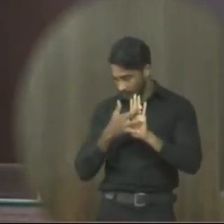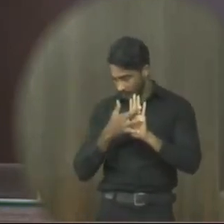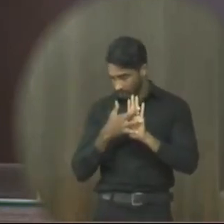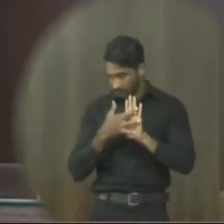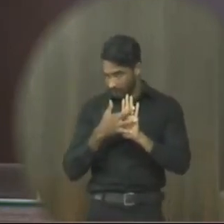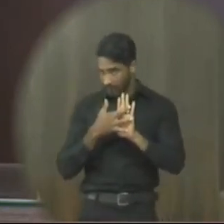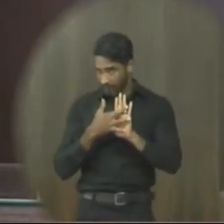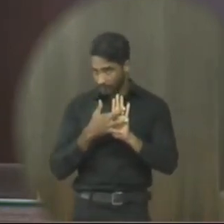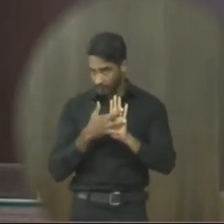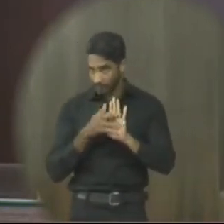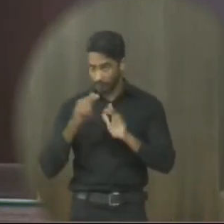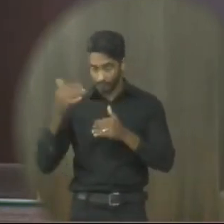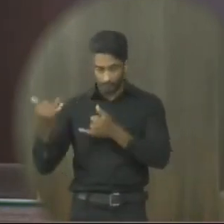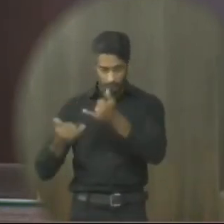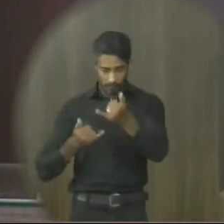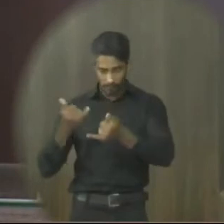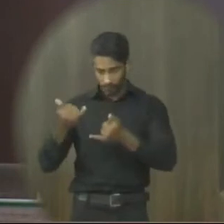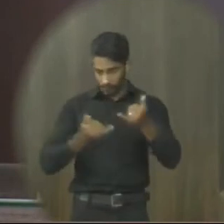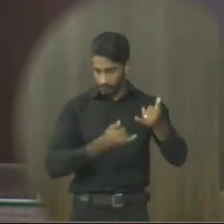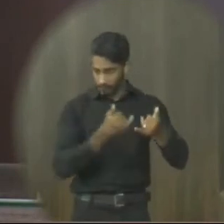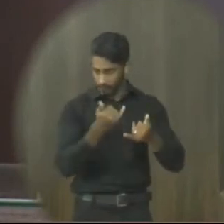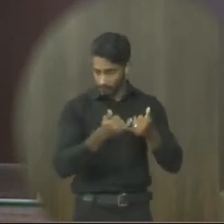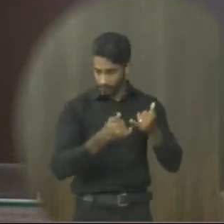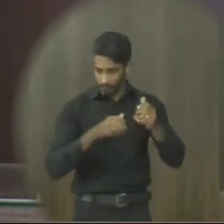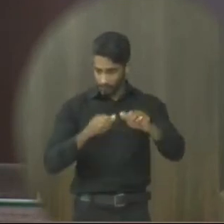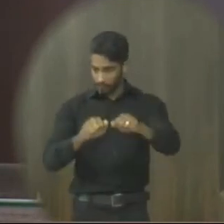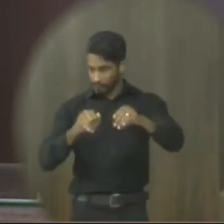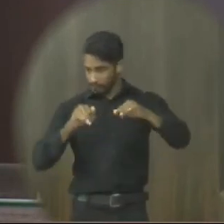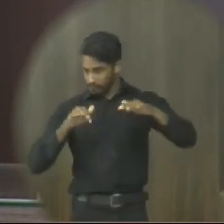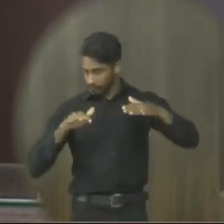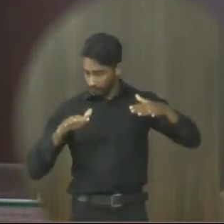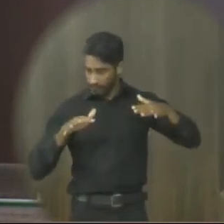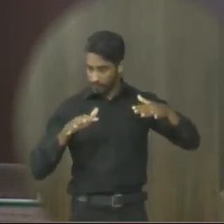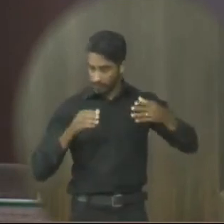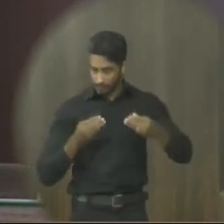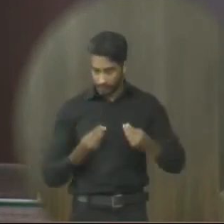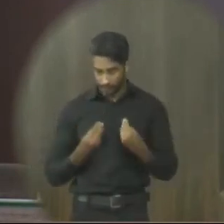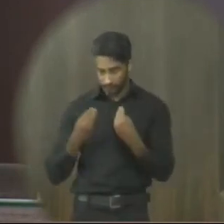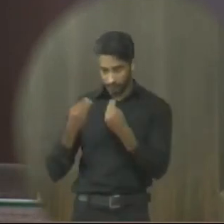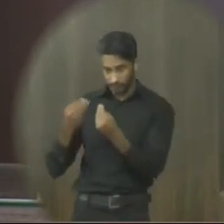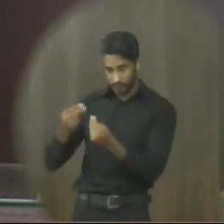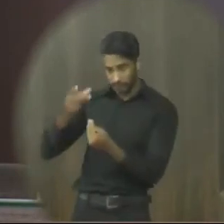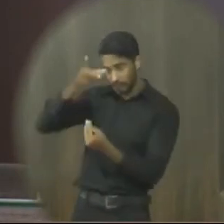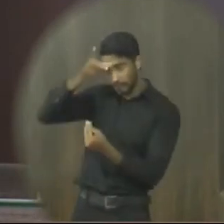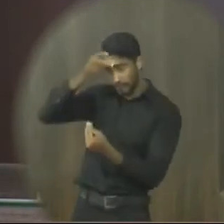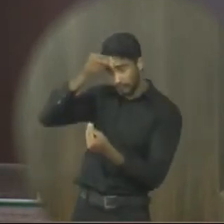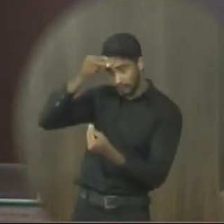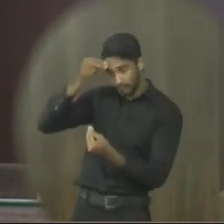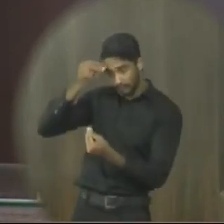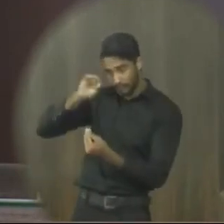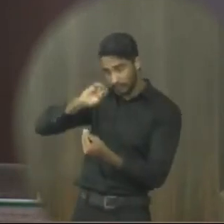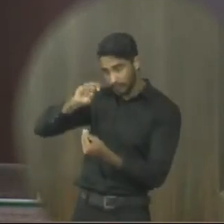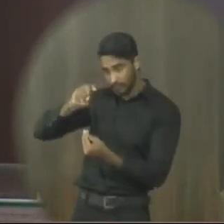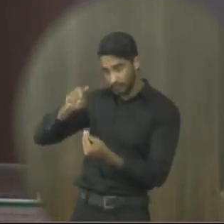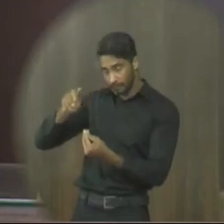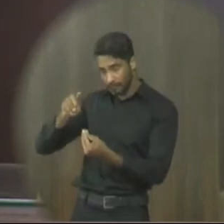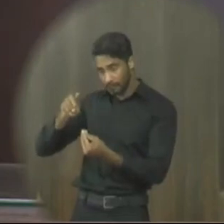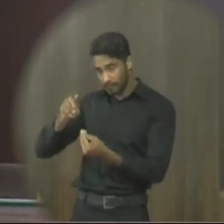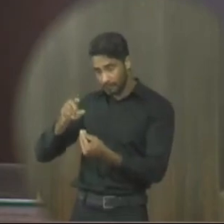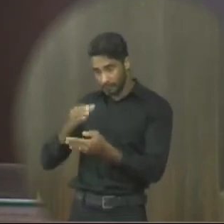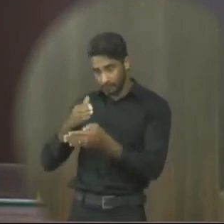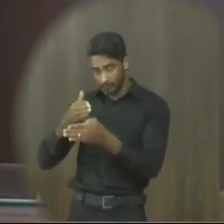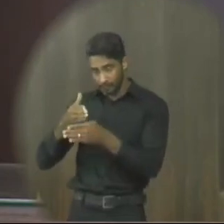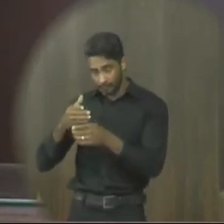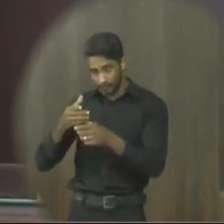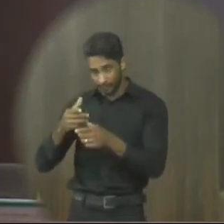regimental, após ouvir o senhor plenário, oficiar ao senhor prefeito municipal, solicitando-lhe a providência junto ao setor